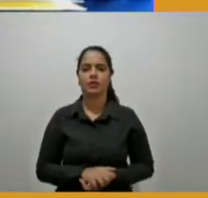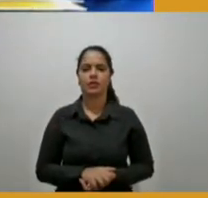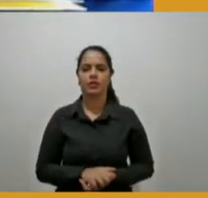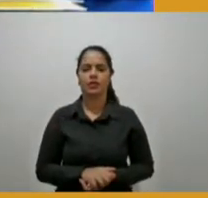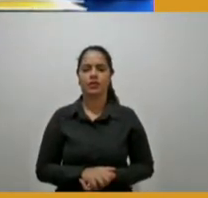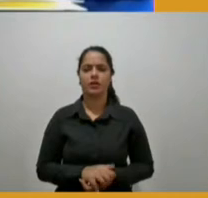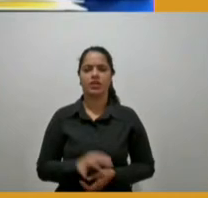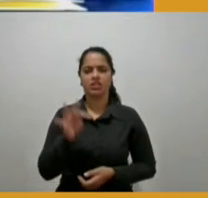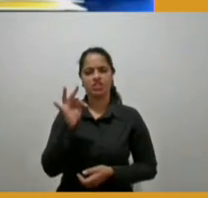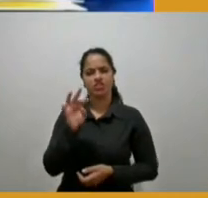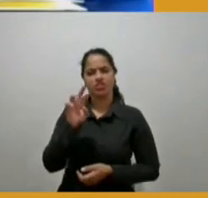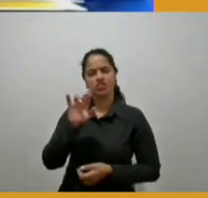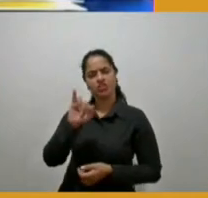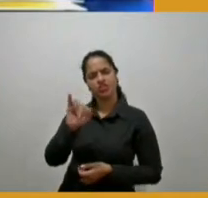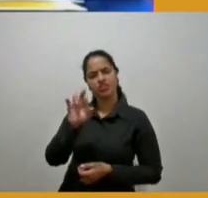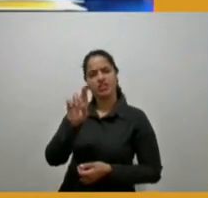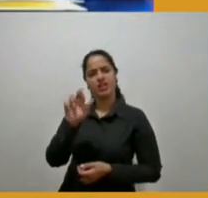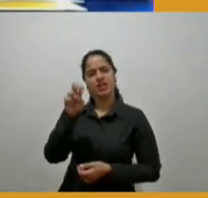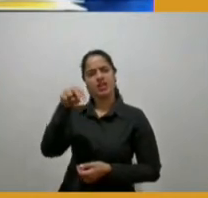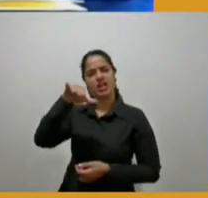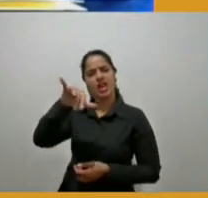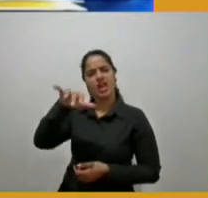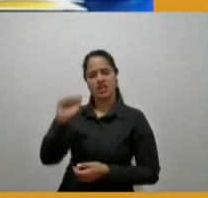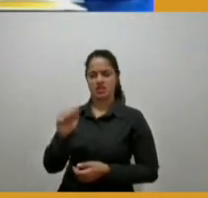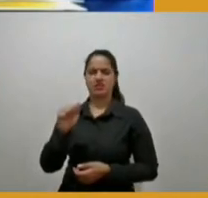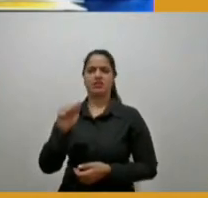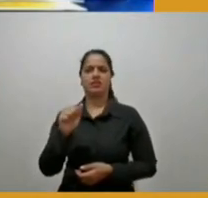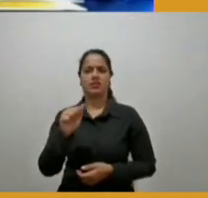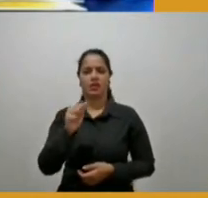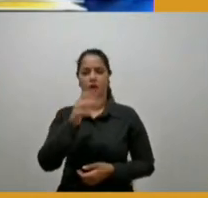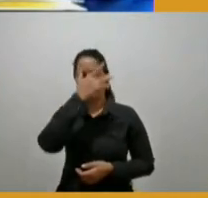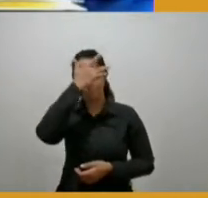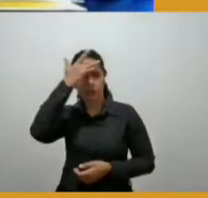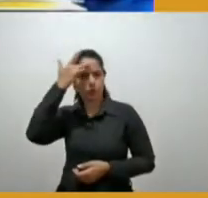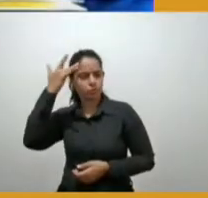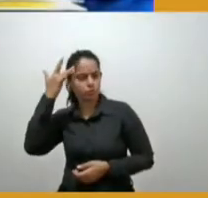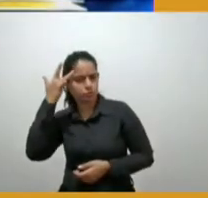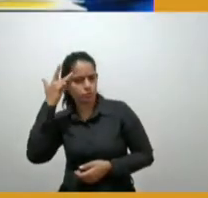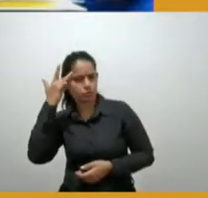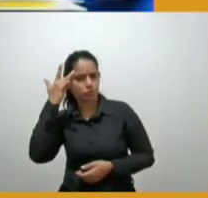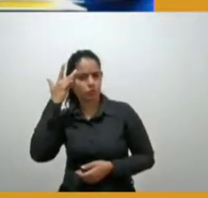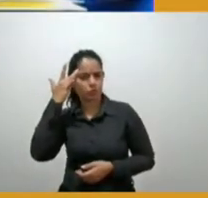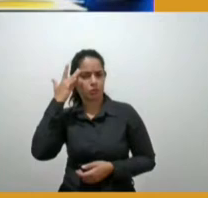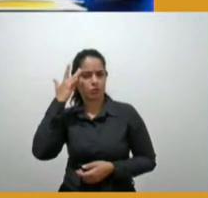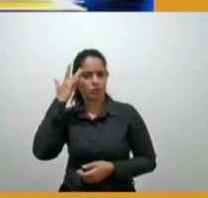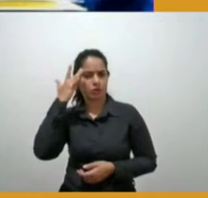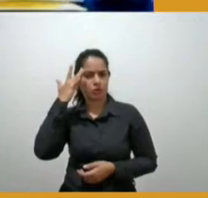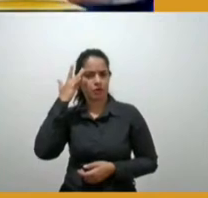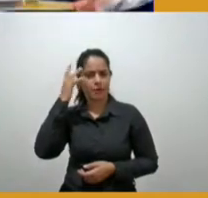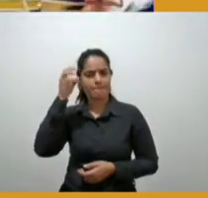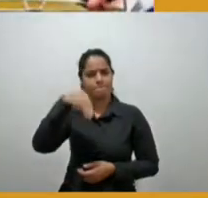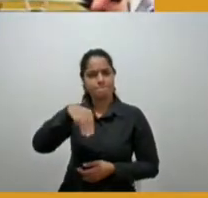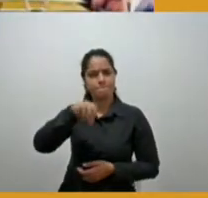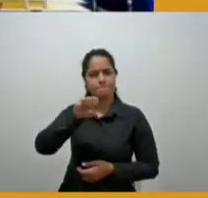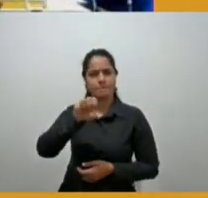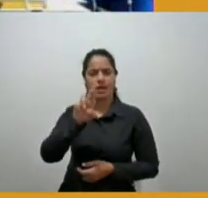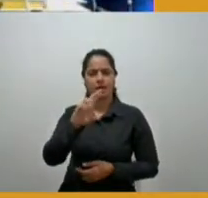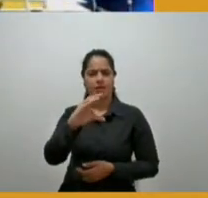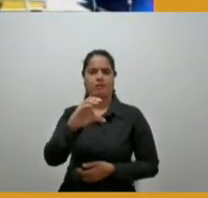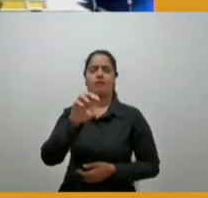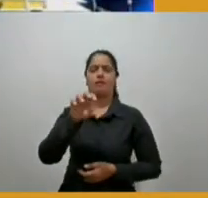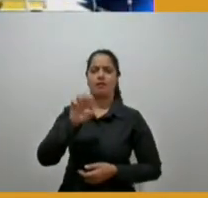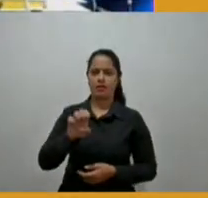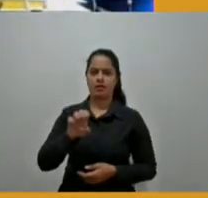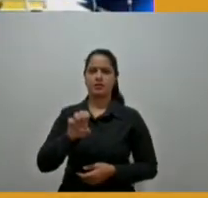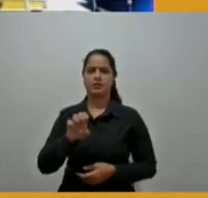meritocracia. O mérito foi algo que surgiu num momento histórico exatamente para combater a aristocracia, o